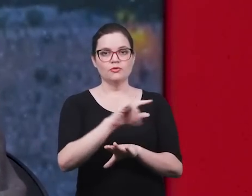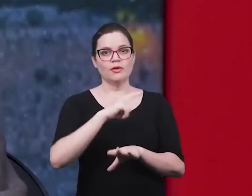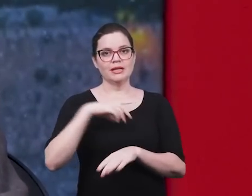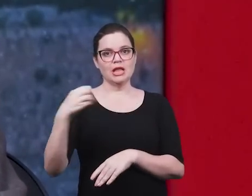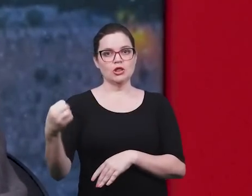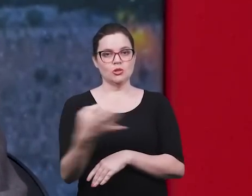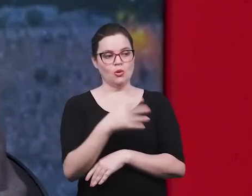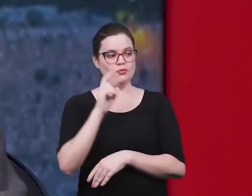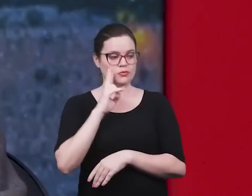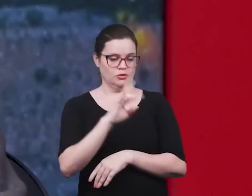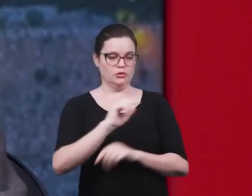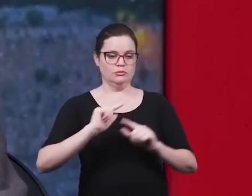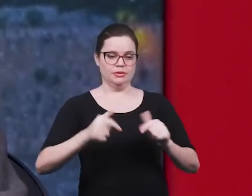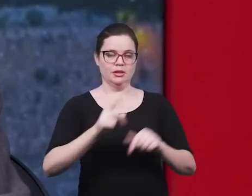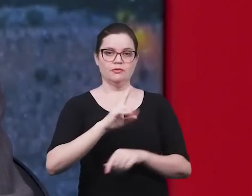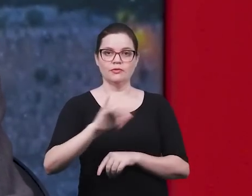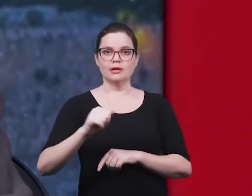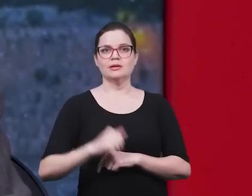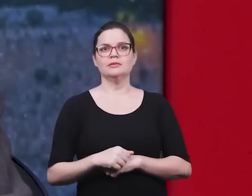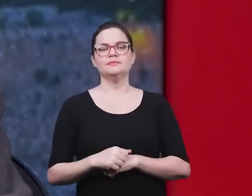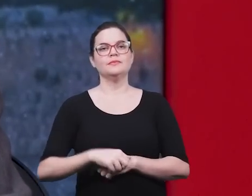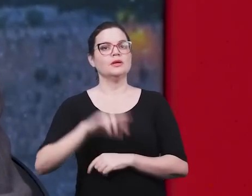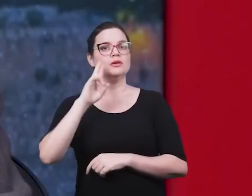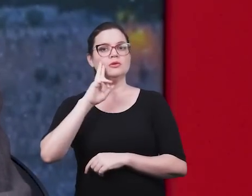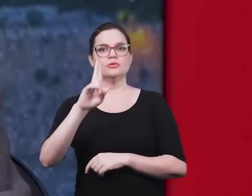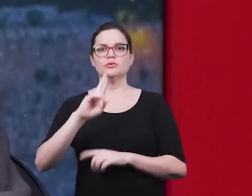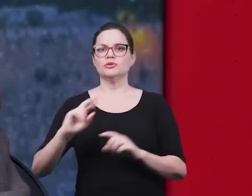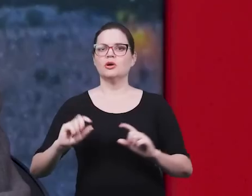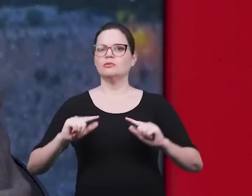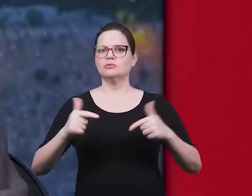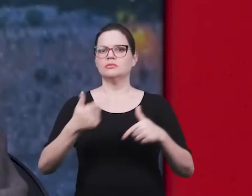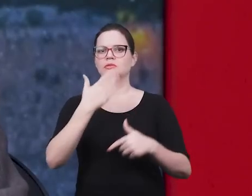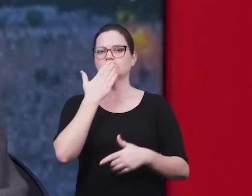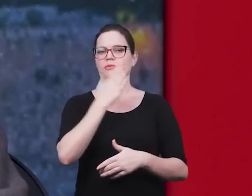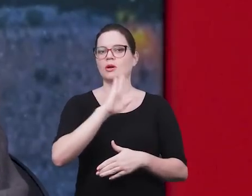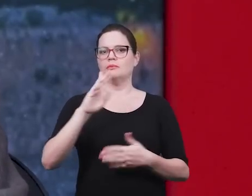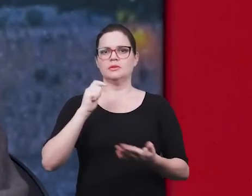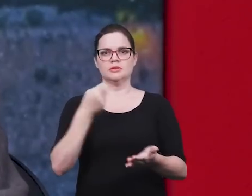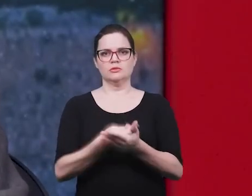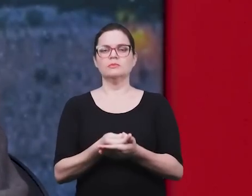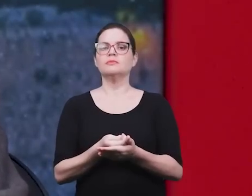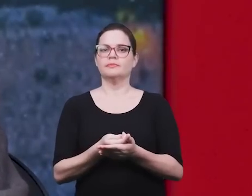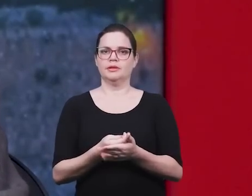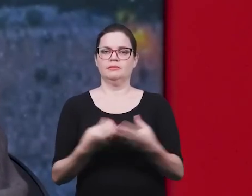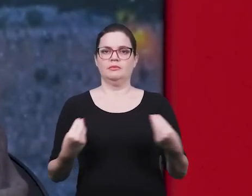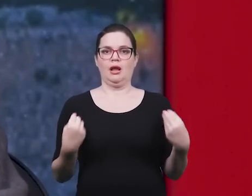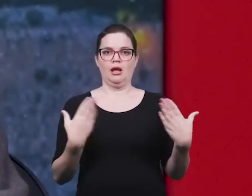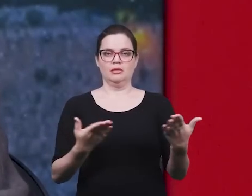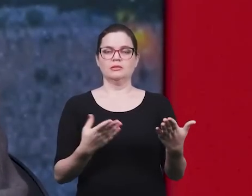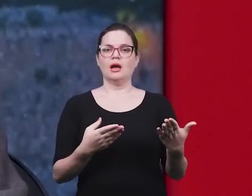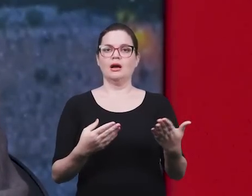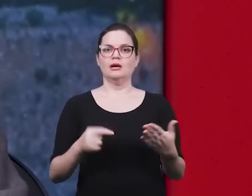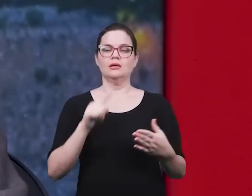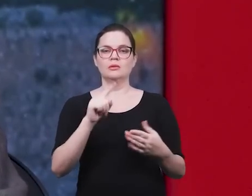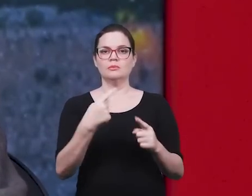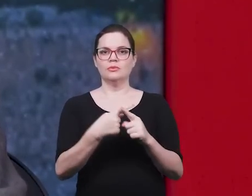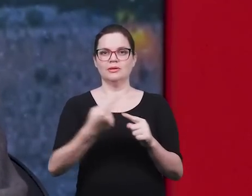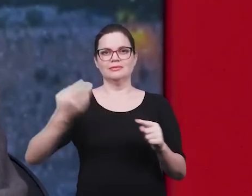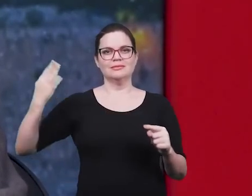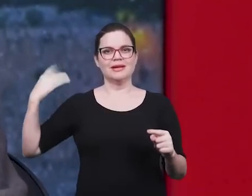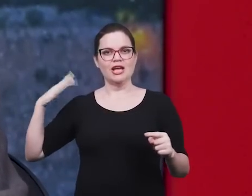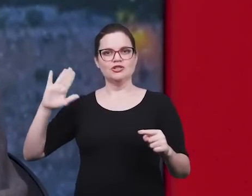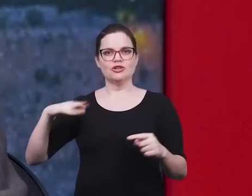algo novo que o Senhor ia fazer. E aquilo que o Senhor ia fazer era cumprir aquela profecia para dar aquela promessa